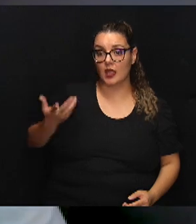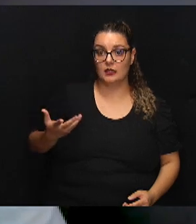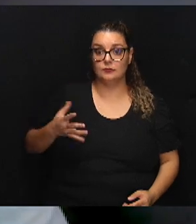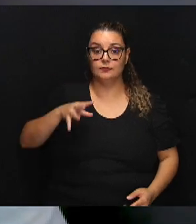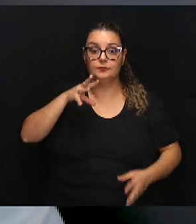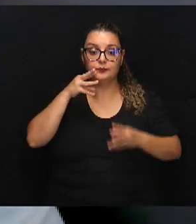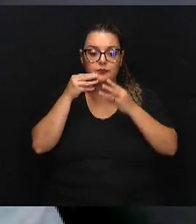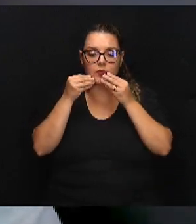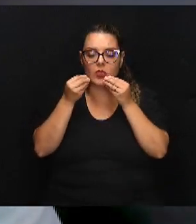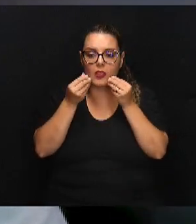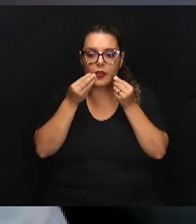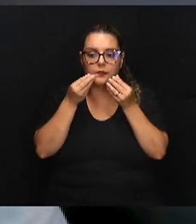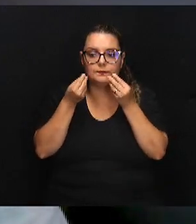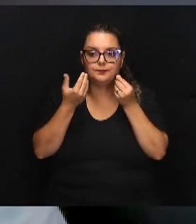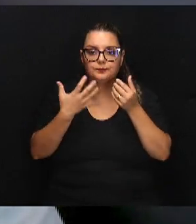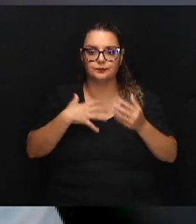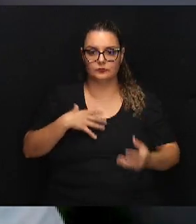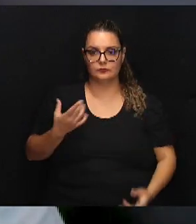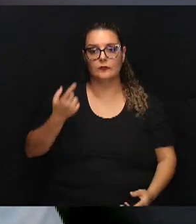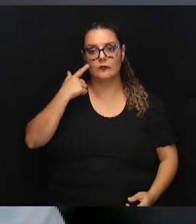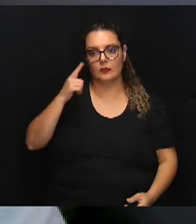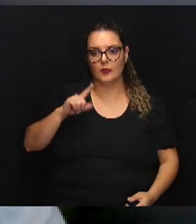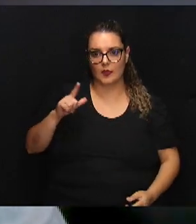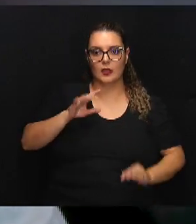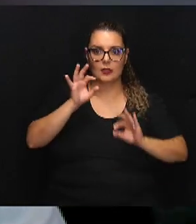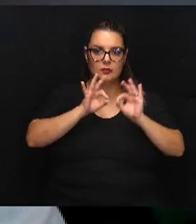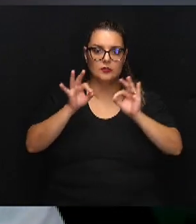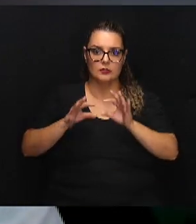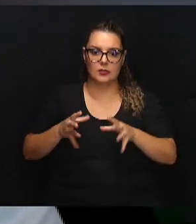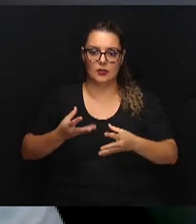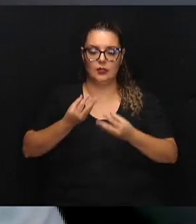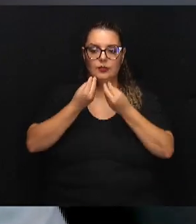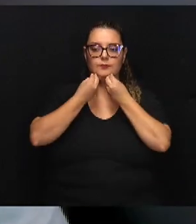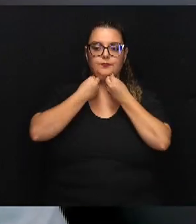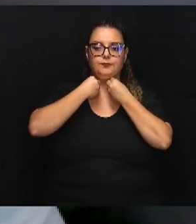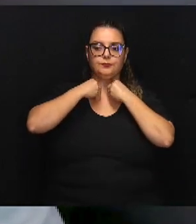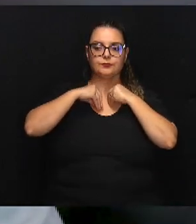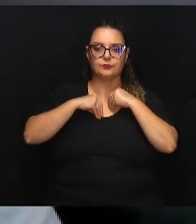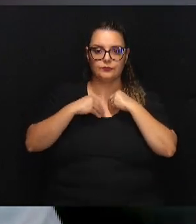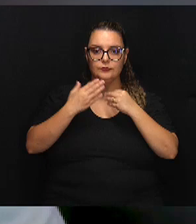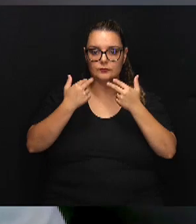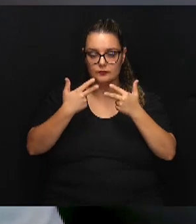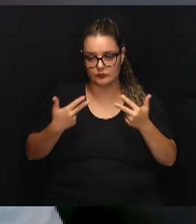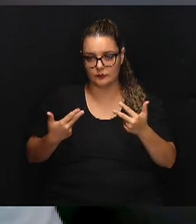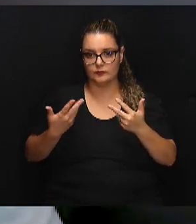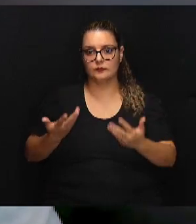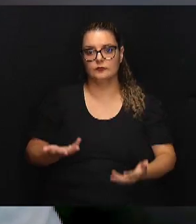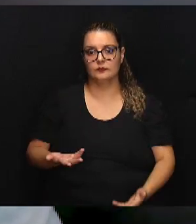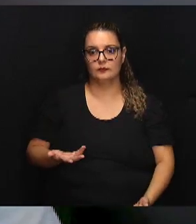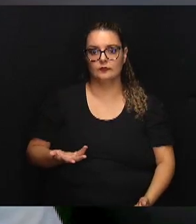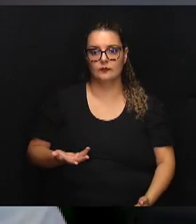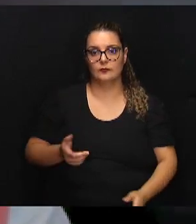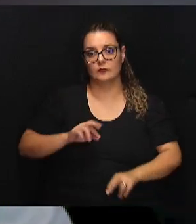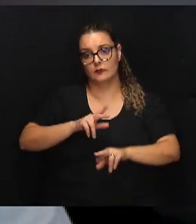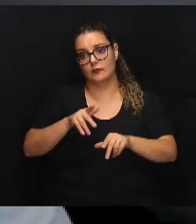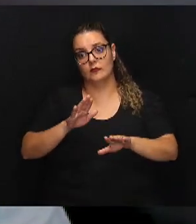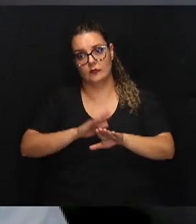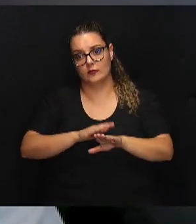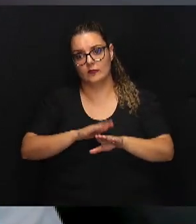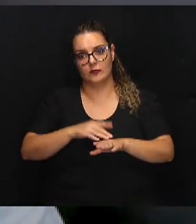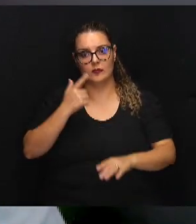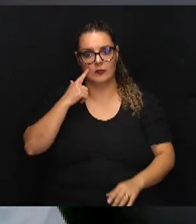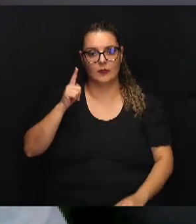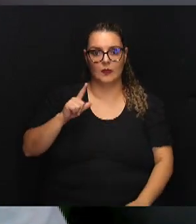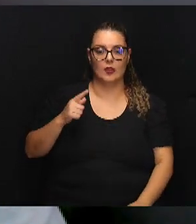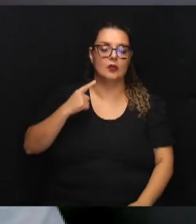sabor, né? E, logicamente, para preparo e deglutição dos alimentos, né? Então, assim, tem múltiplas funções. Lógico,